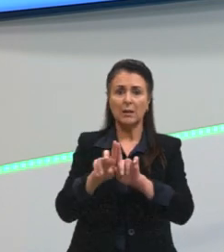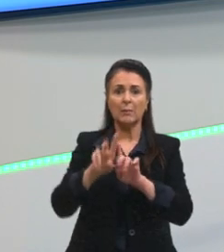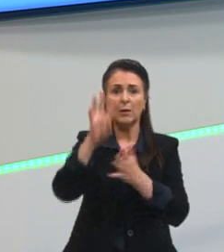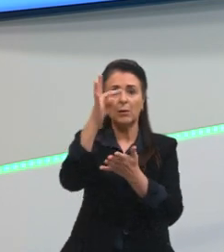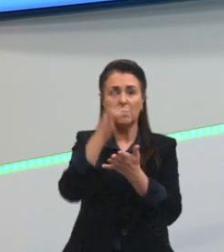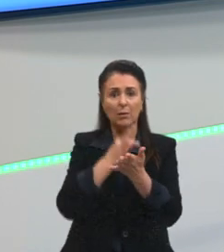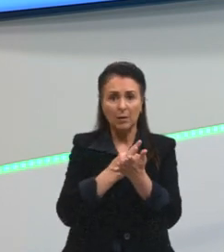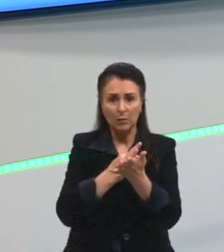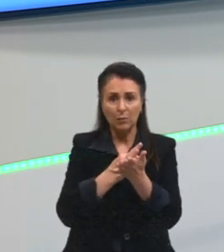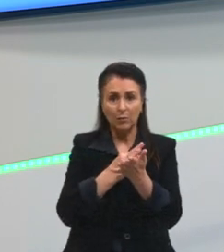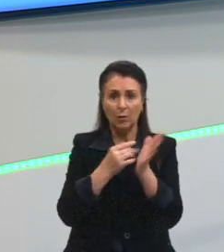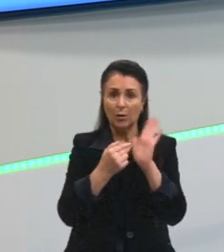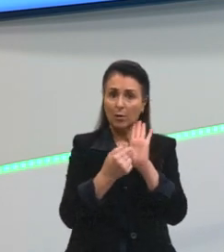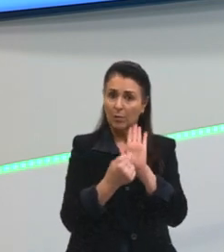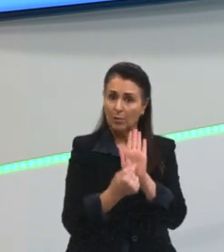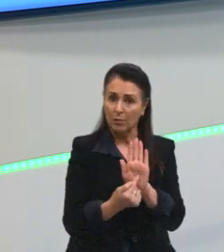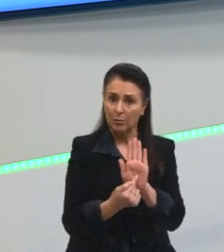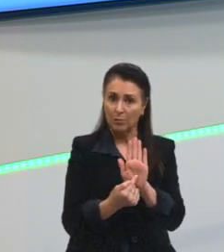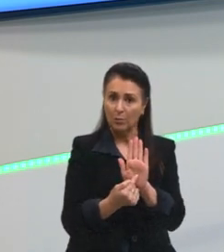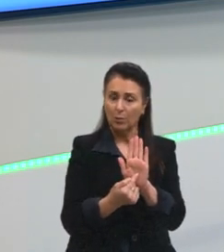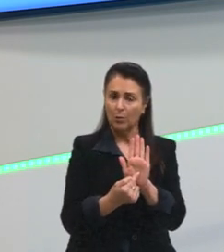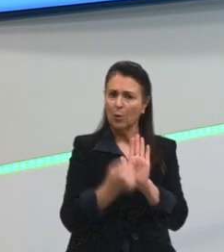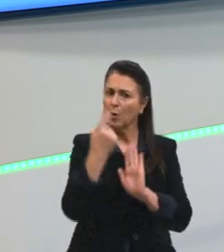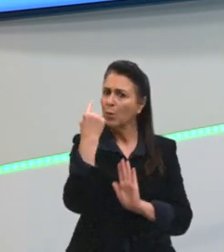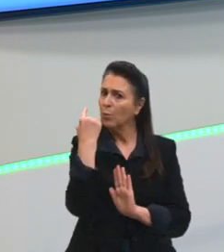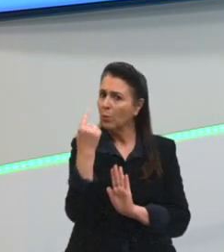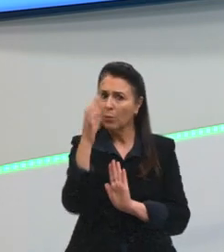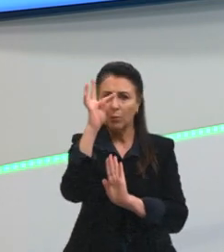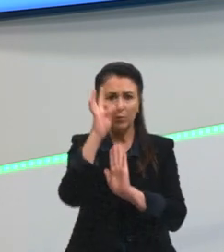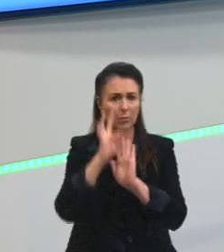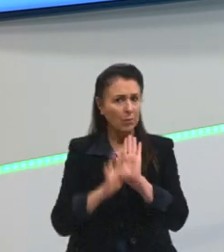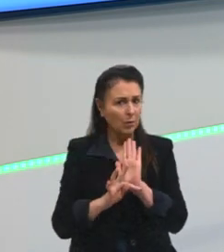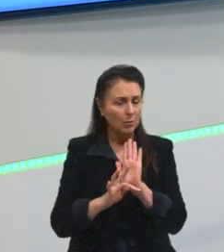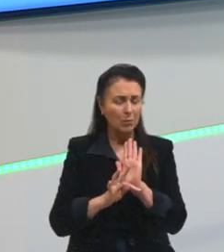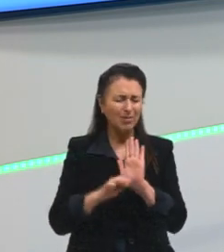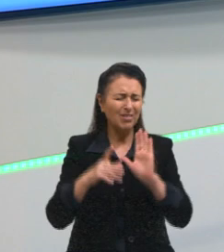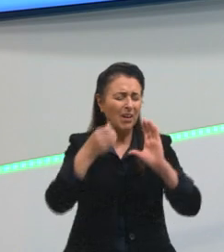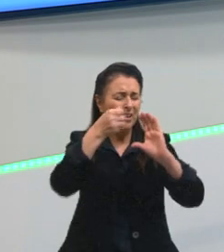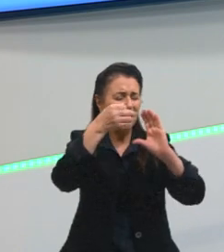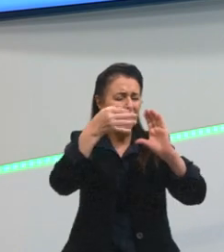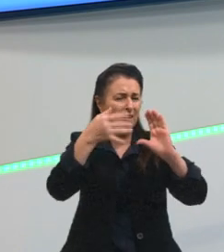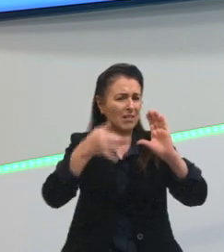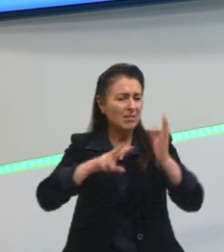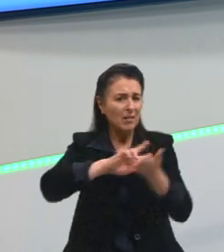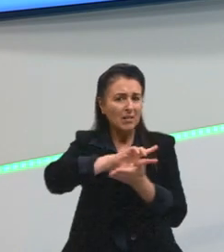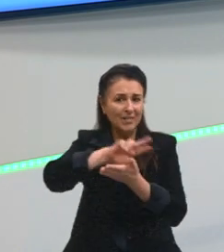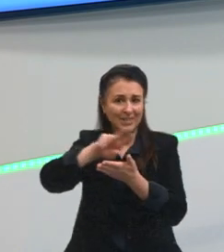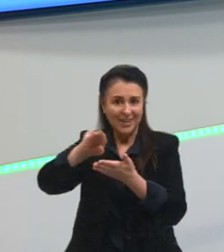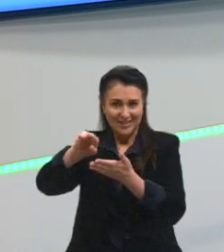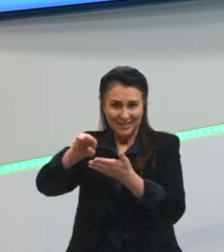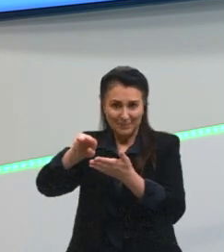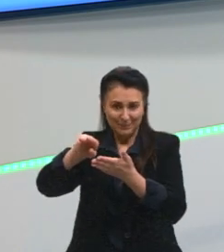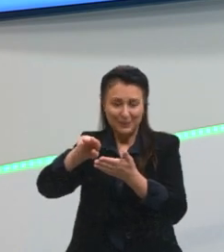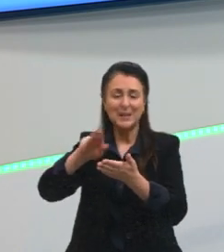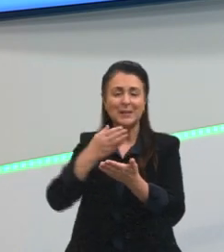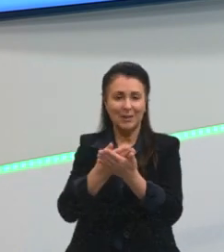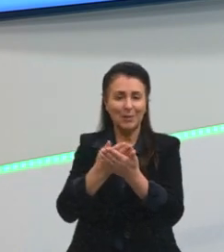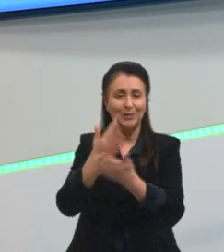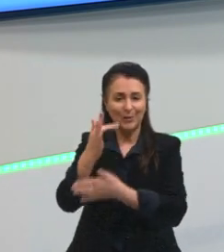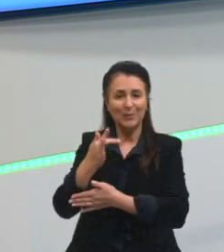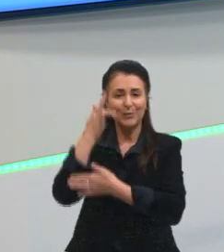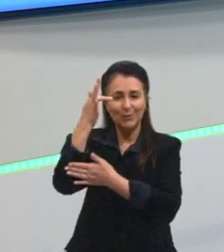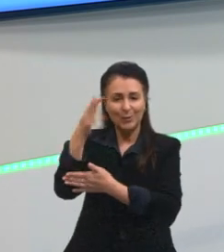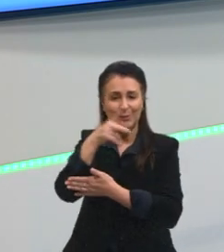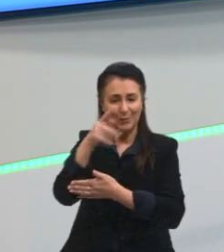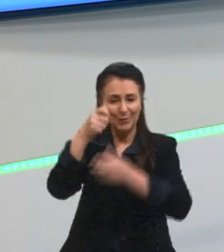texto se apresenta um texto ele pode ter muitas características Mas isso é um assunto para mais adiante que nós vamos